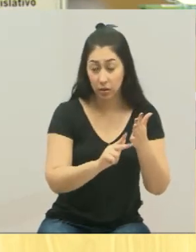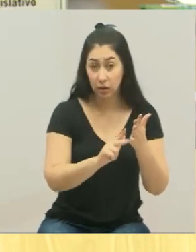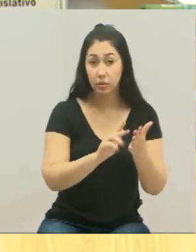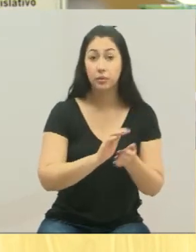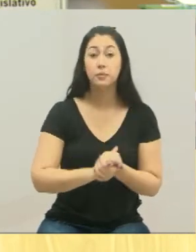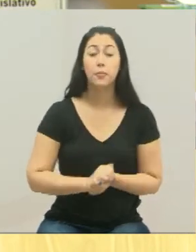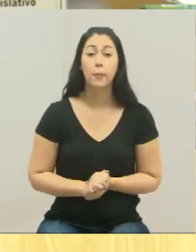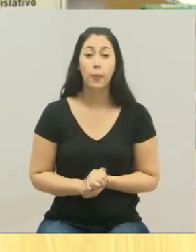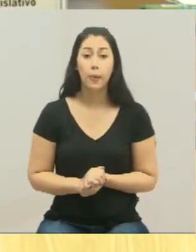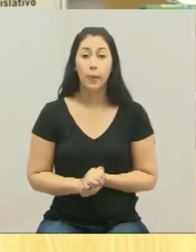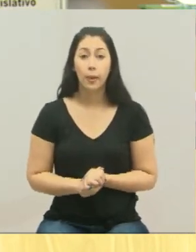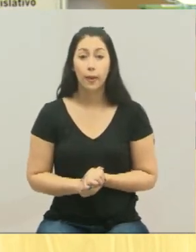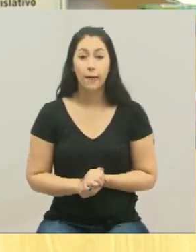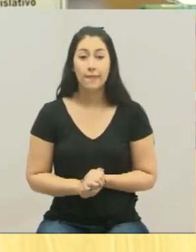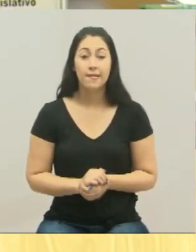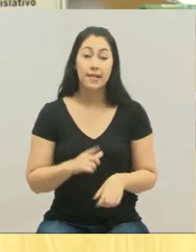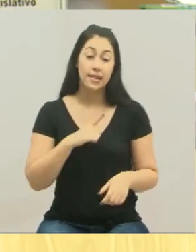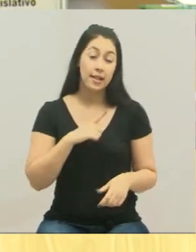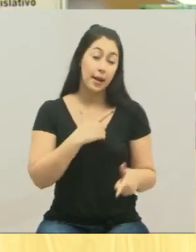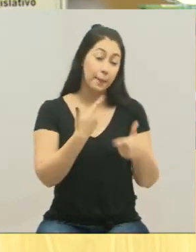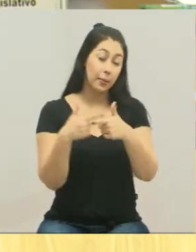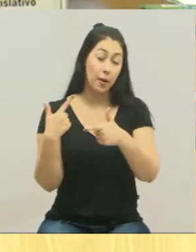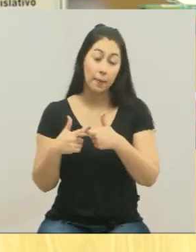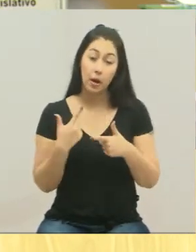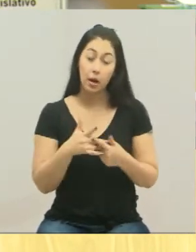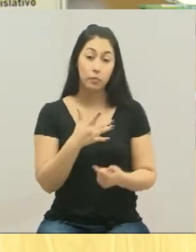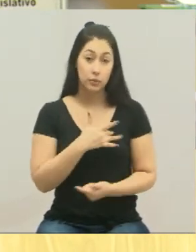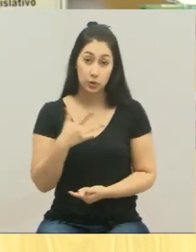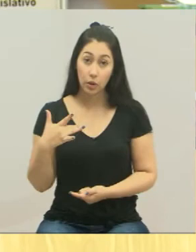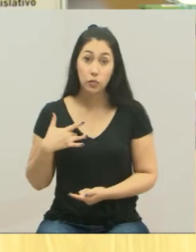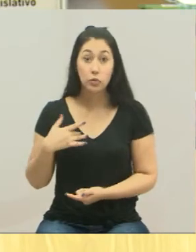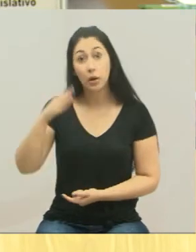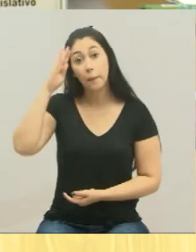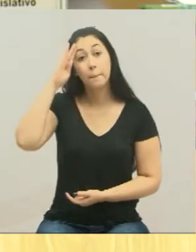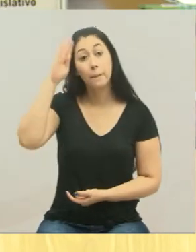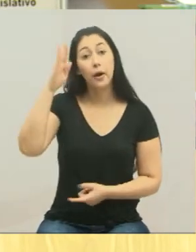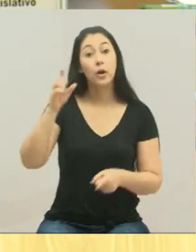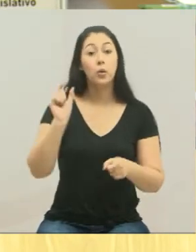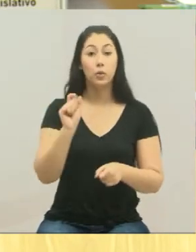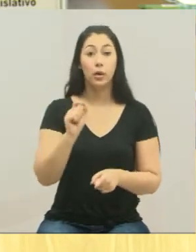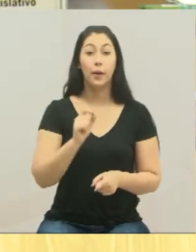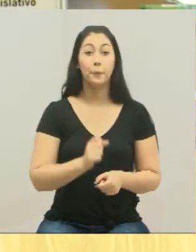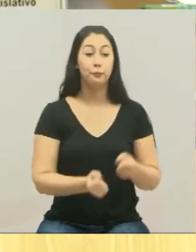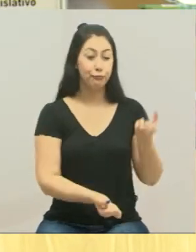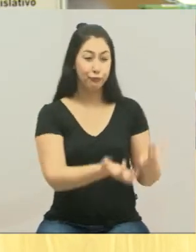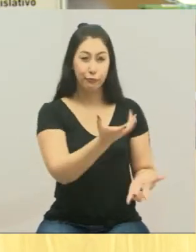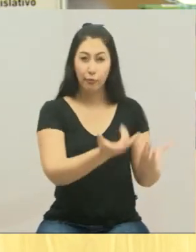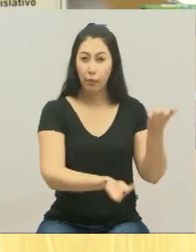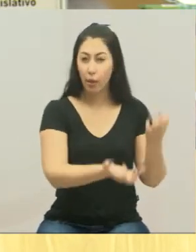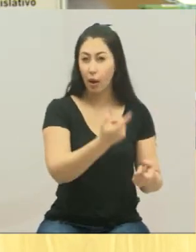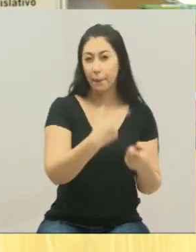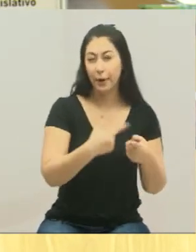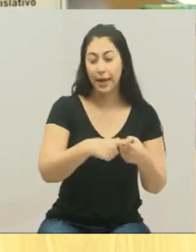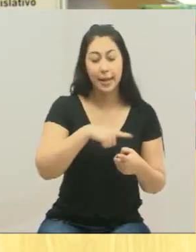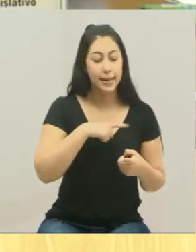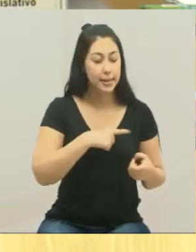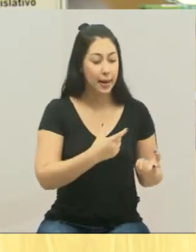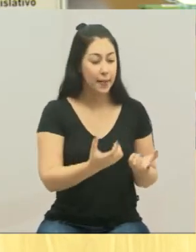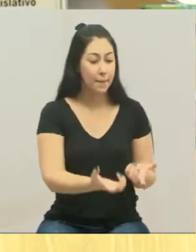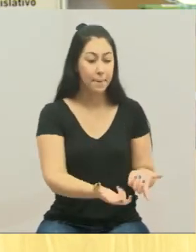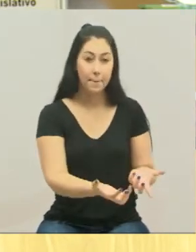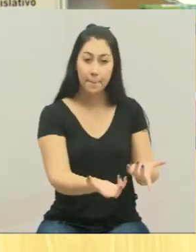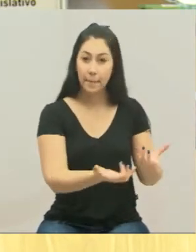cidade, onde despontam problemas agravantes de saúde pública, principalmente as queimadas devido ao matagal e acúmulo de lixo